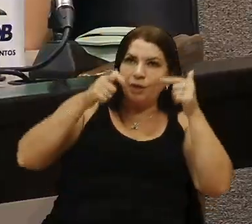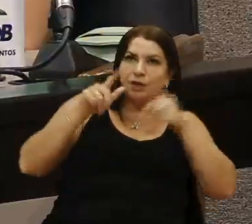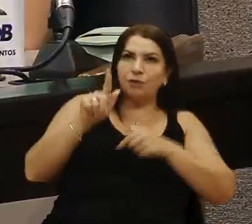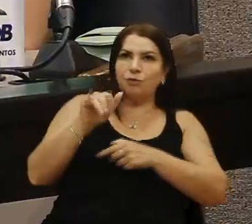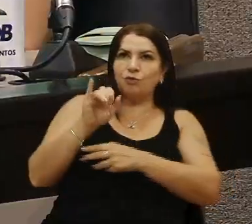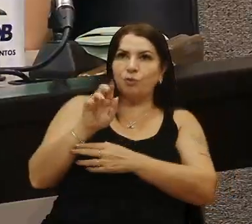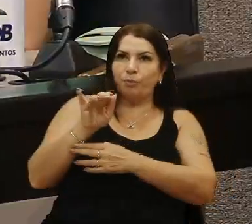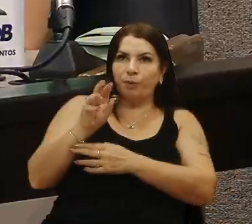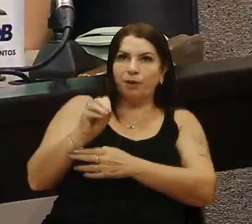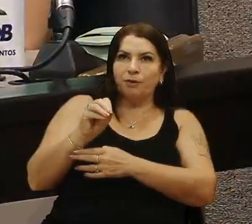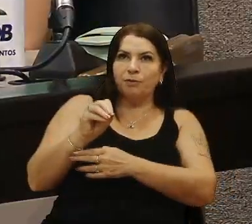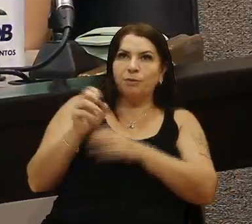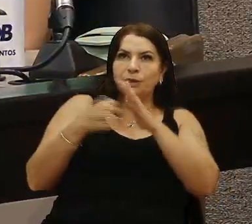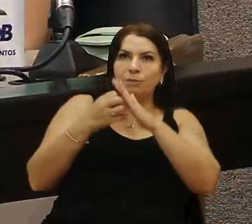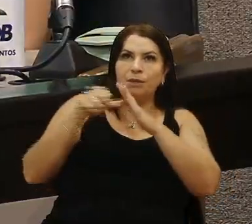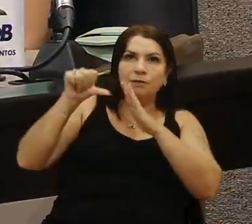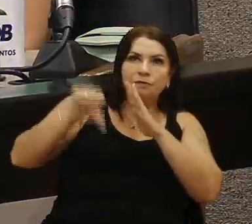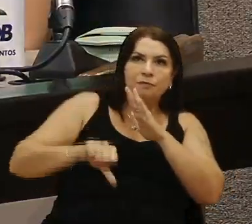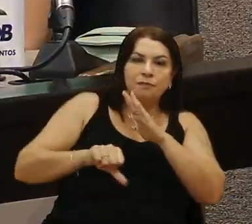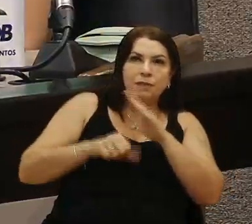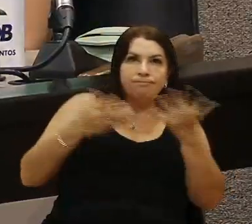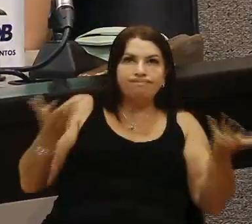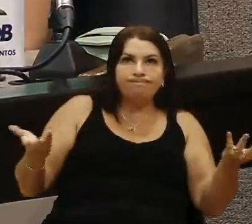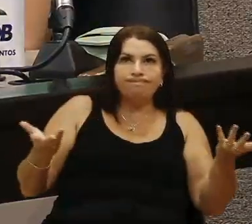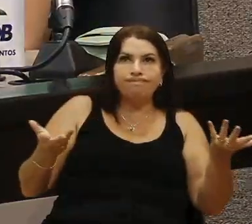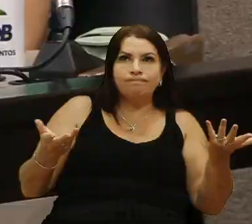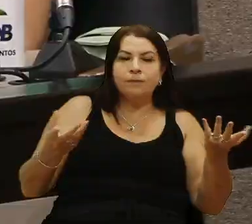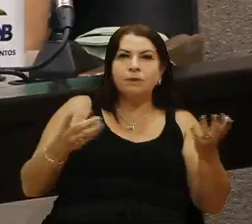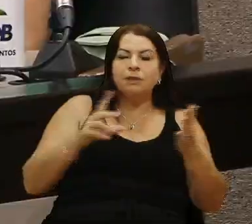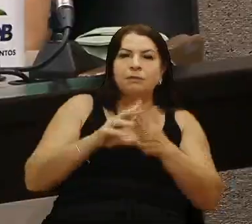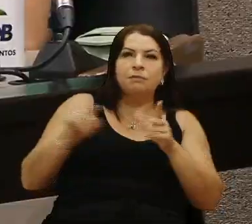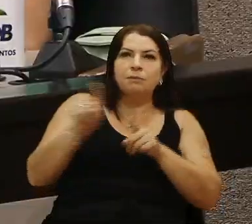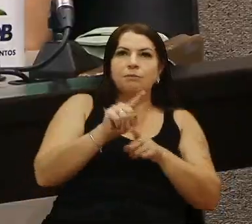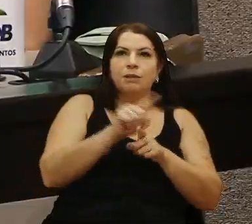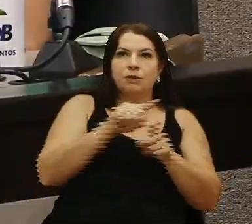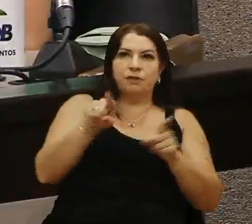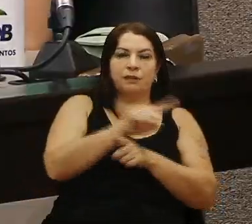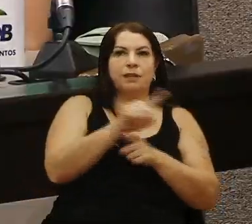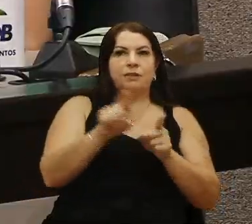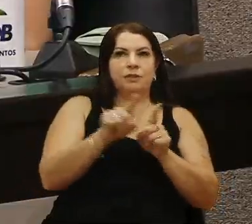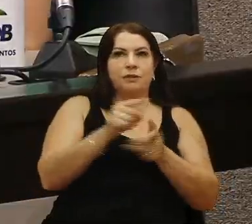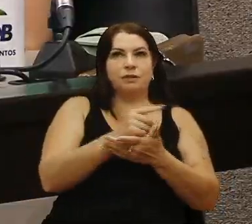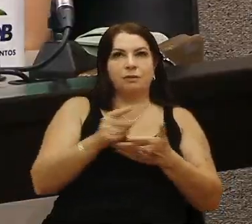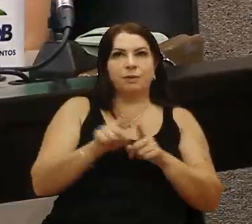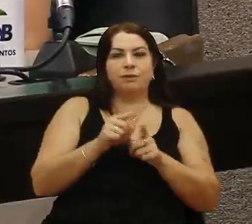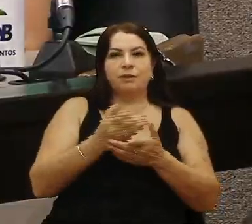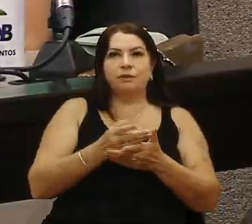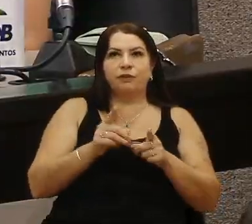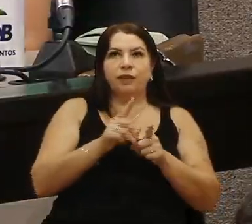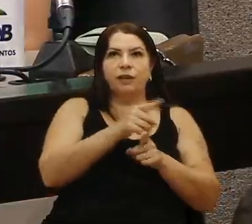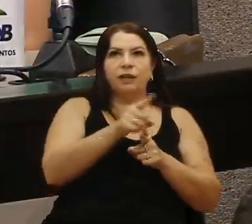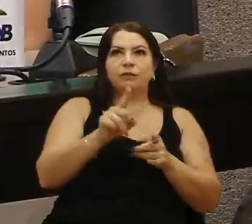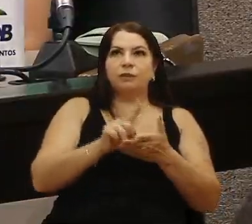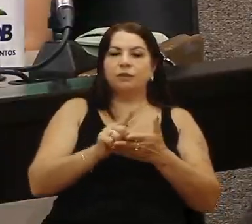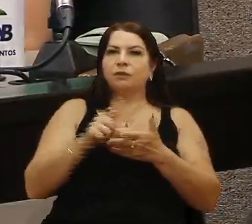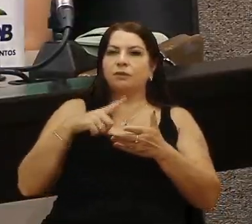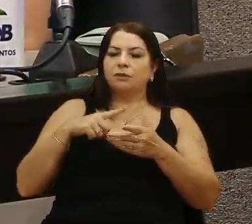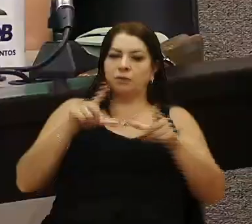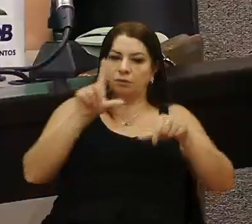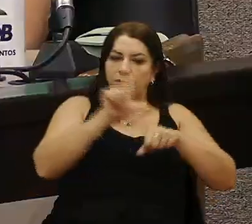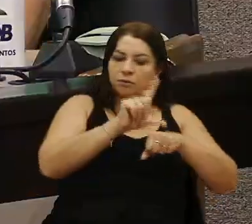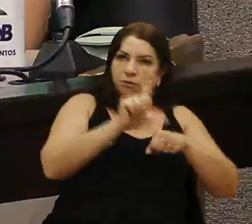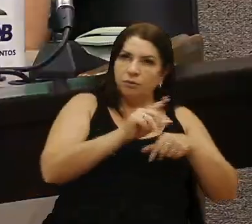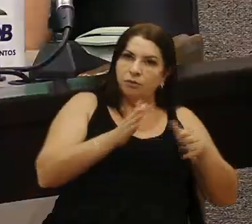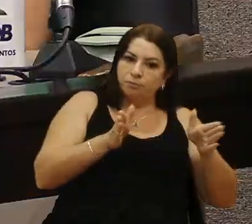Mas se a empresa está falida, gente, se tem um rombo milionário, o que se faz? Eu tenho uma lojinha